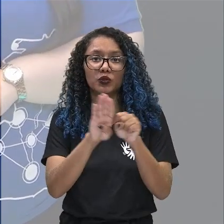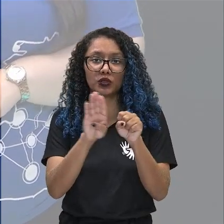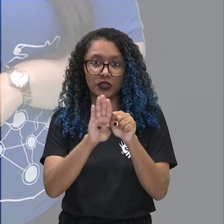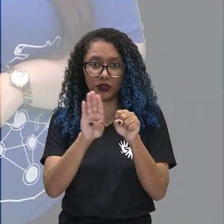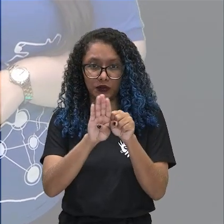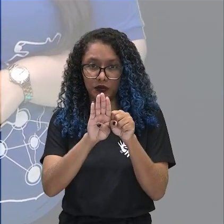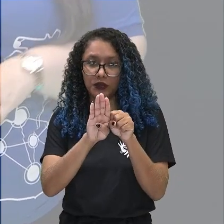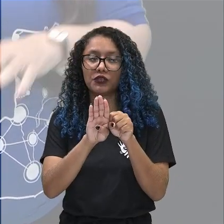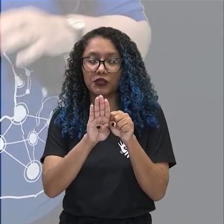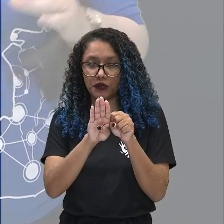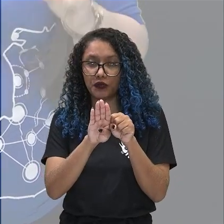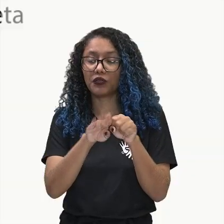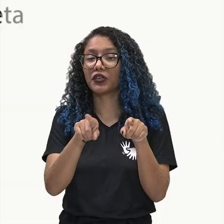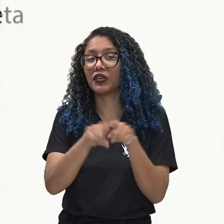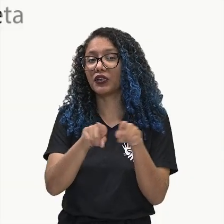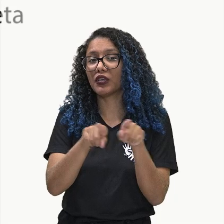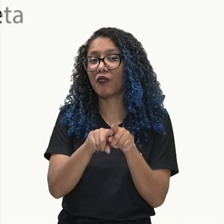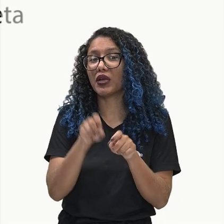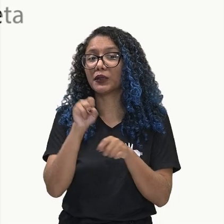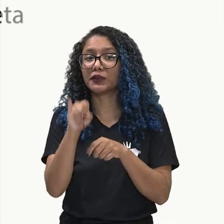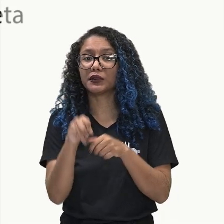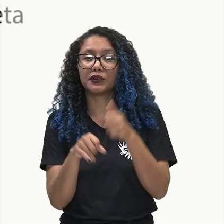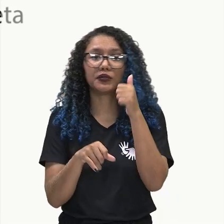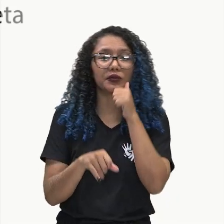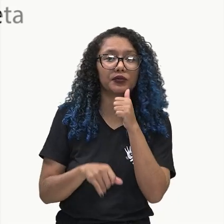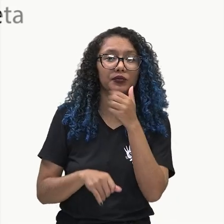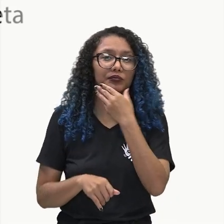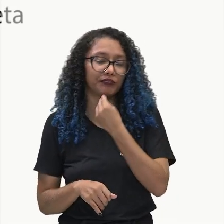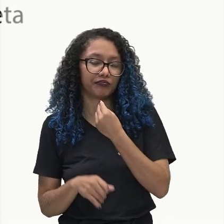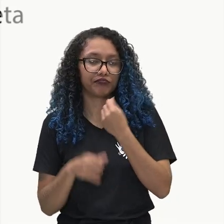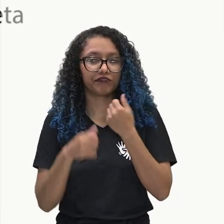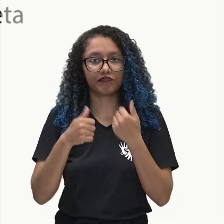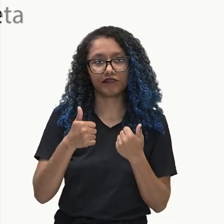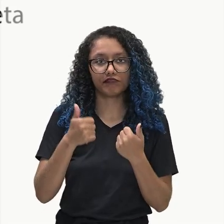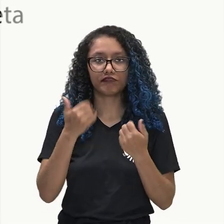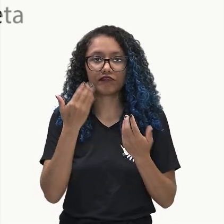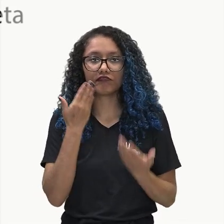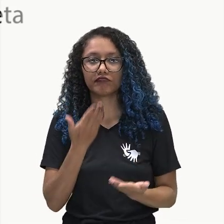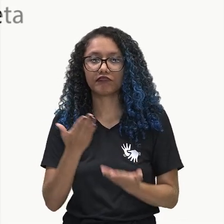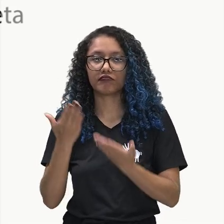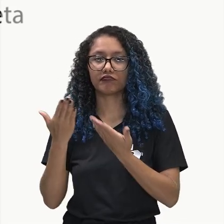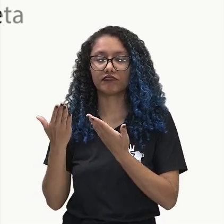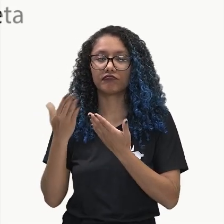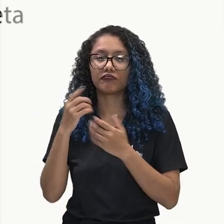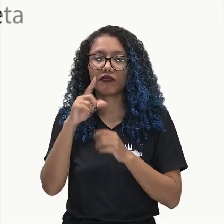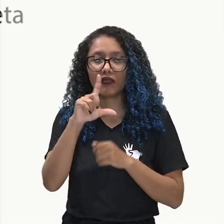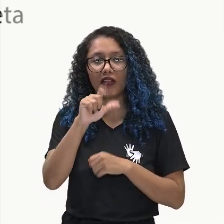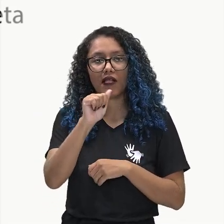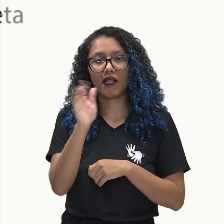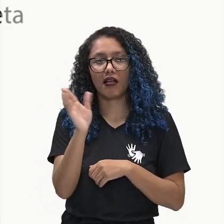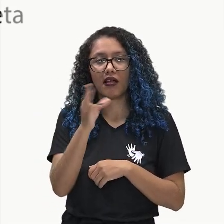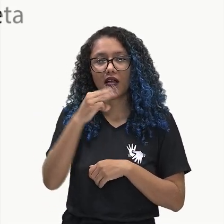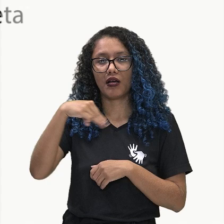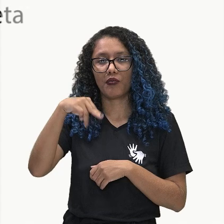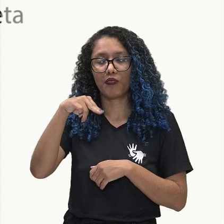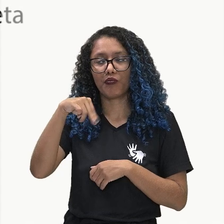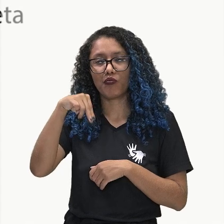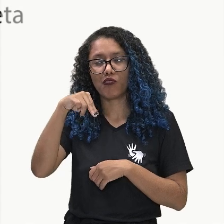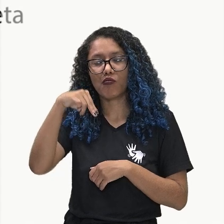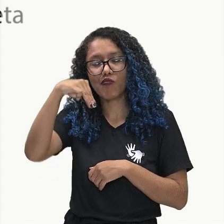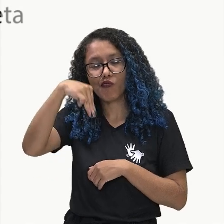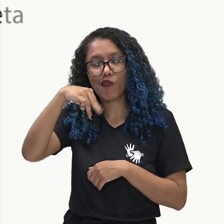e seus gêneros. Observem a nossa imagem. Temos aqui la mujer, né? Observem